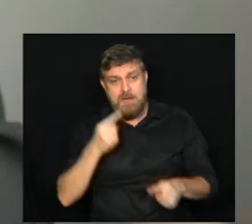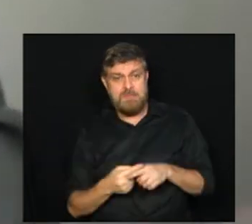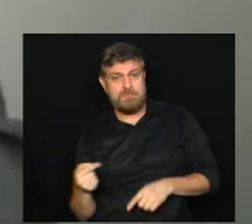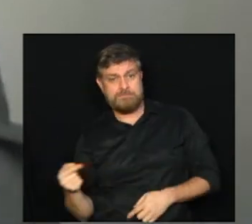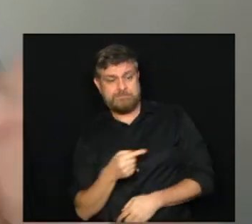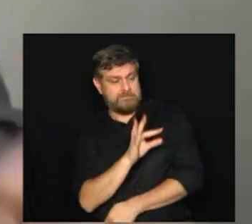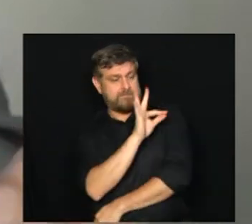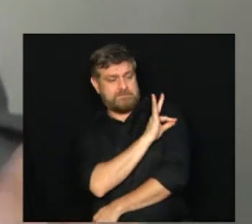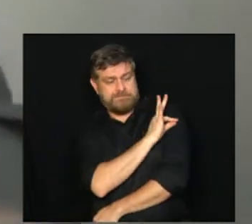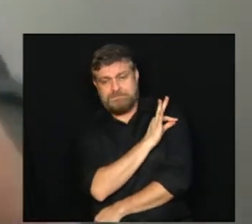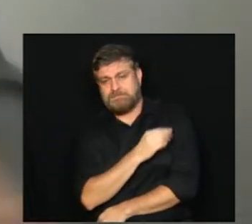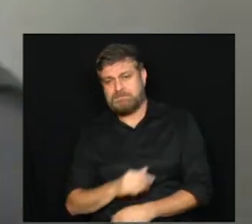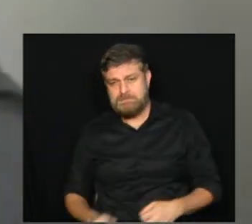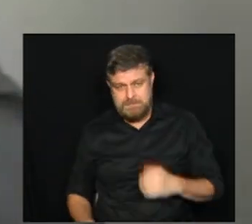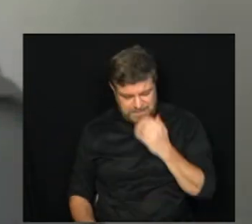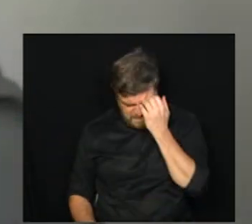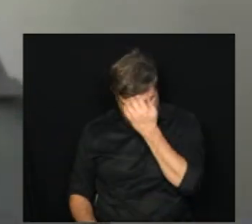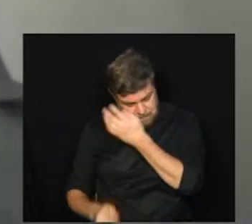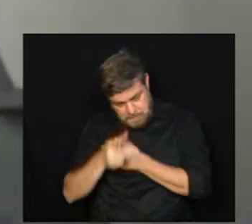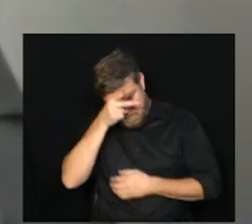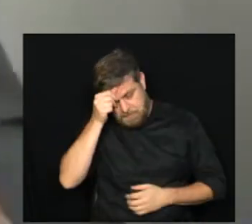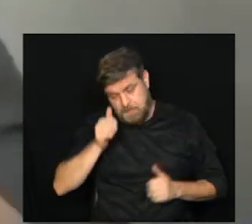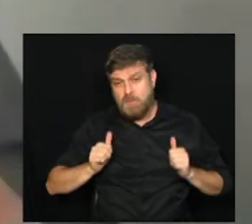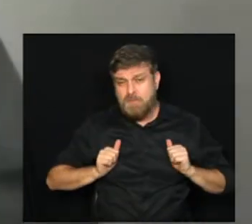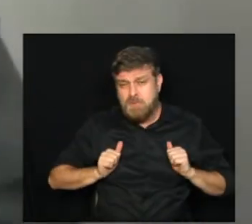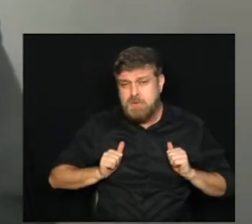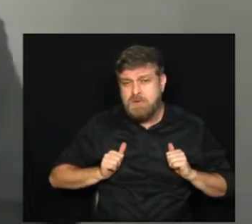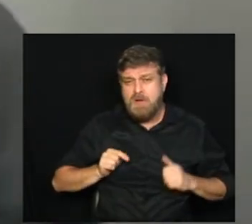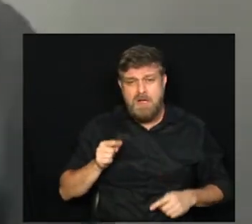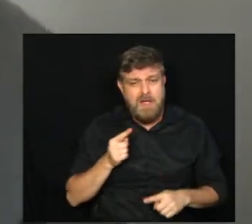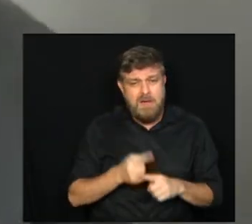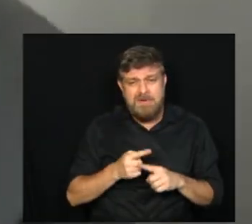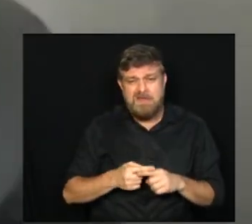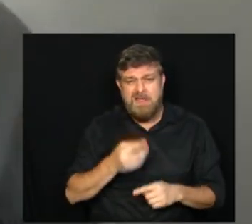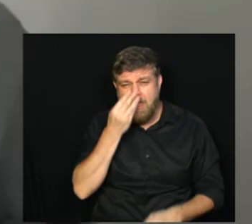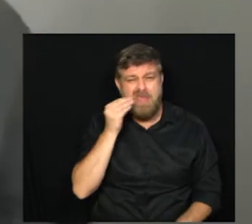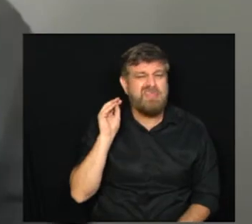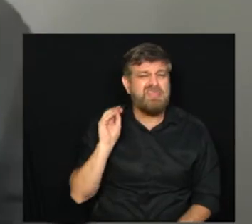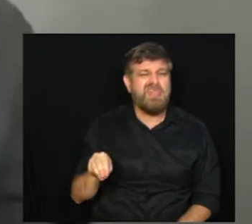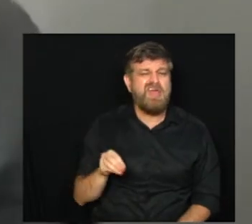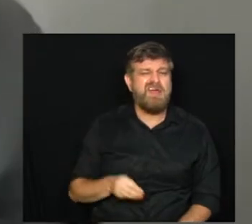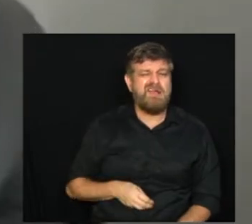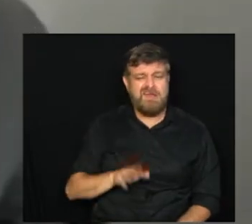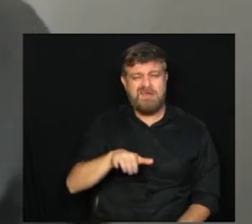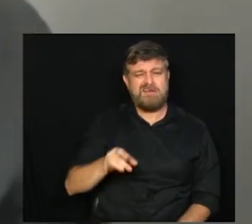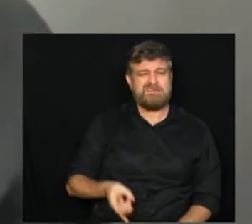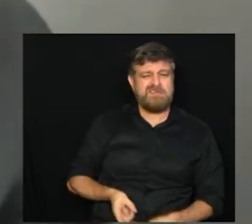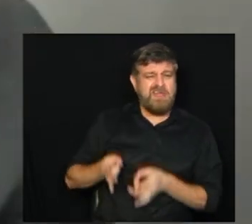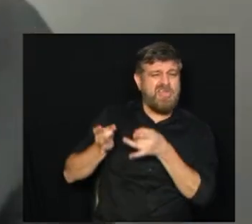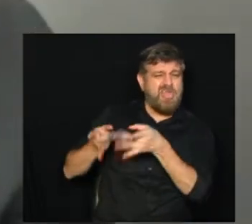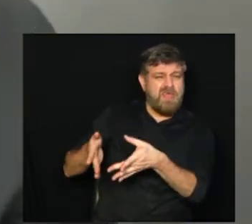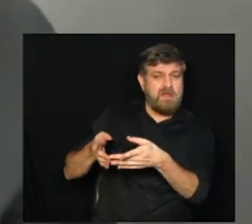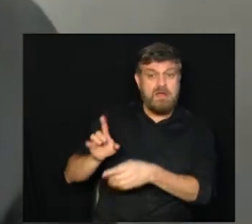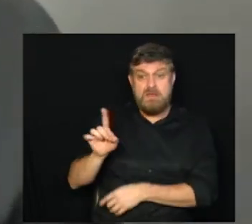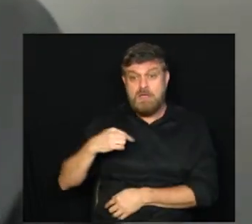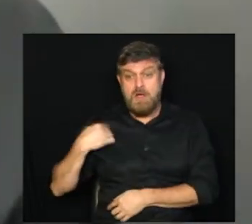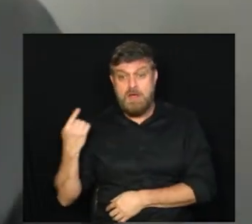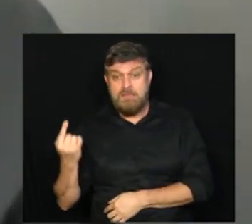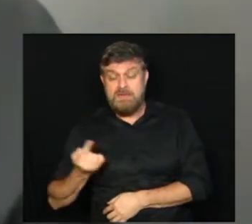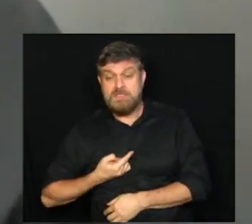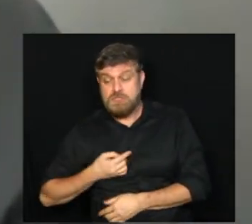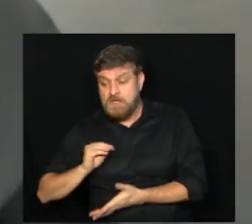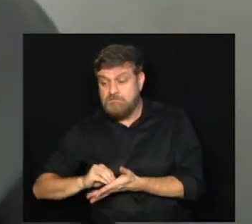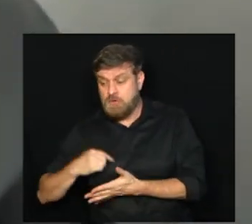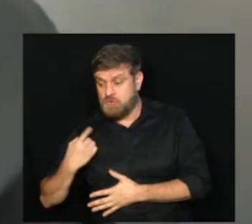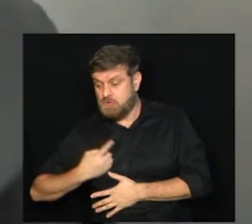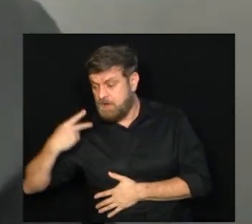o prefeito deixa de fazer, não porque ele não liga para a criança, não quer, mas porque a gente deixou de apontar a